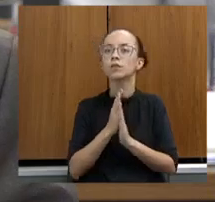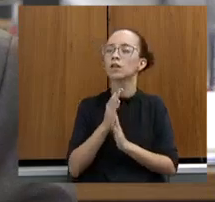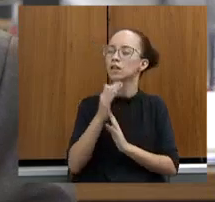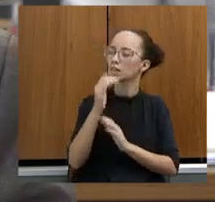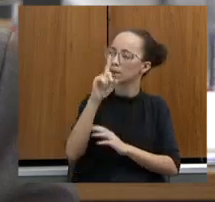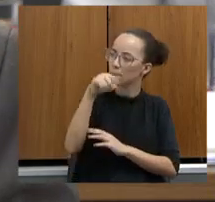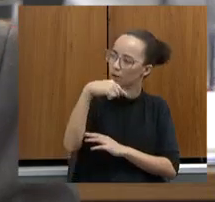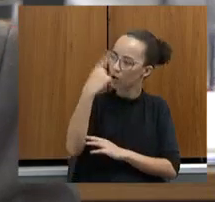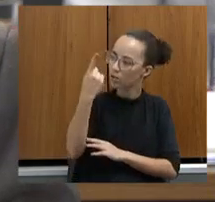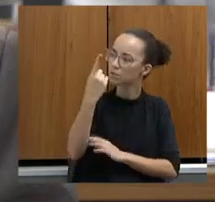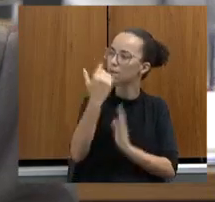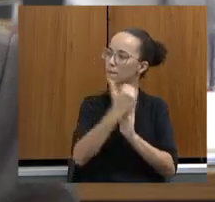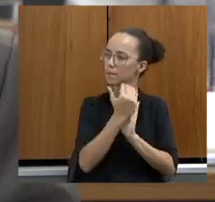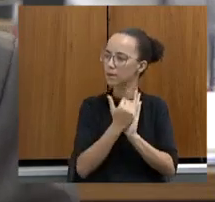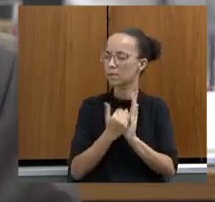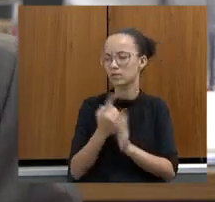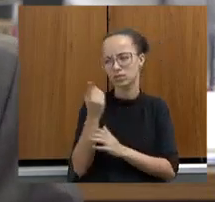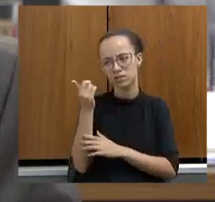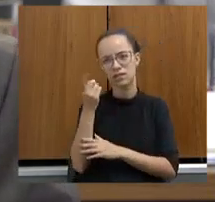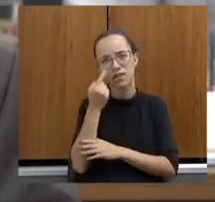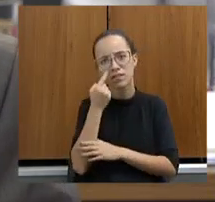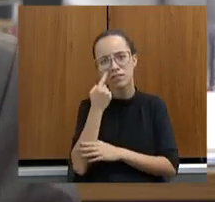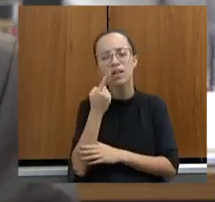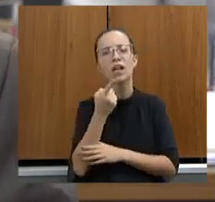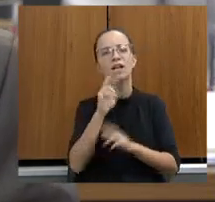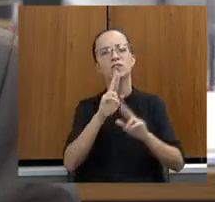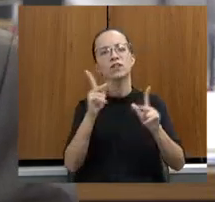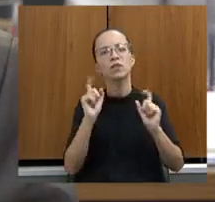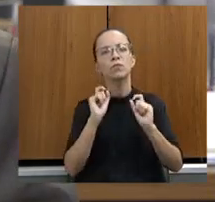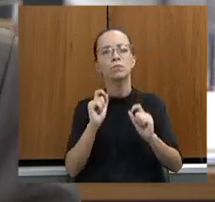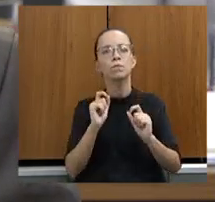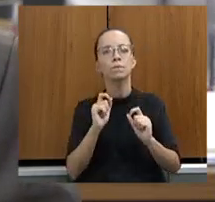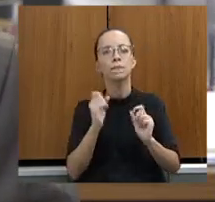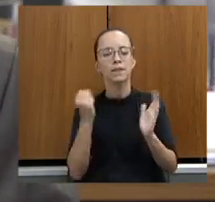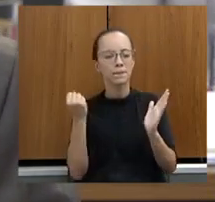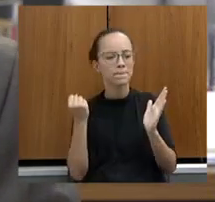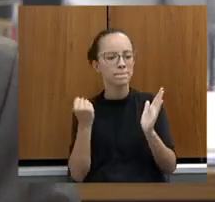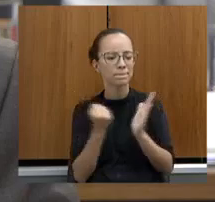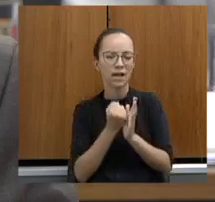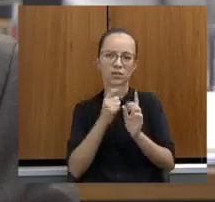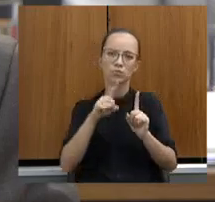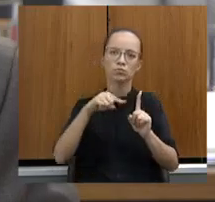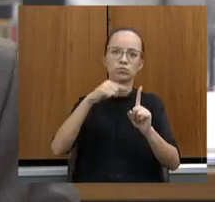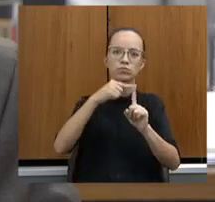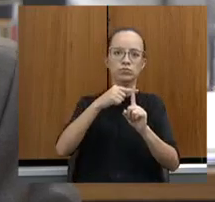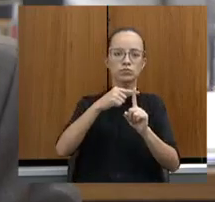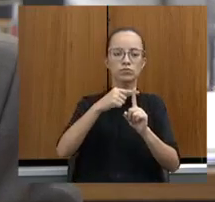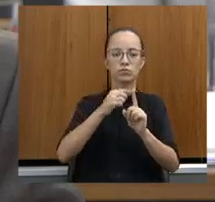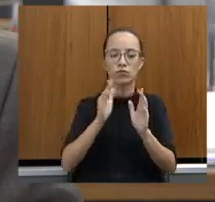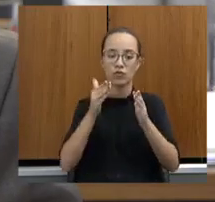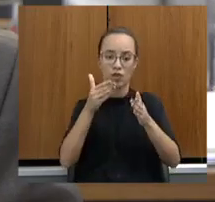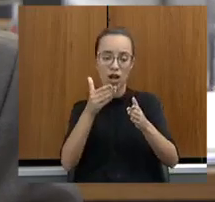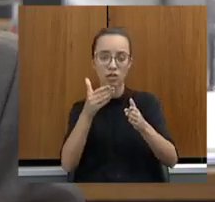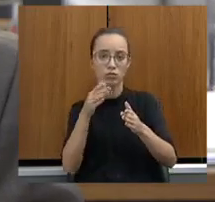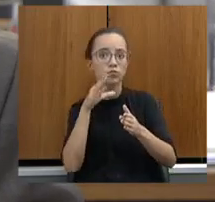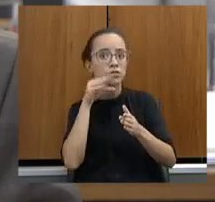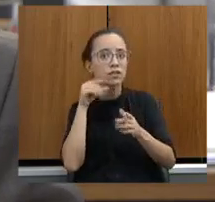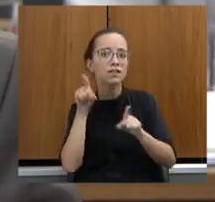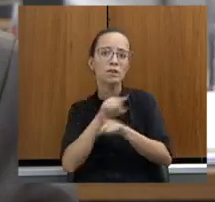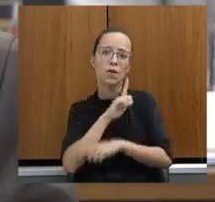pauta do compasso que você vai ver lá a diferença que é impacta muito positivamente para os servidor e para o governo